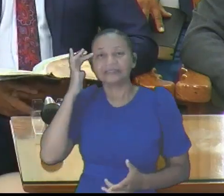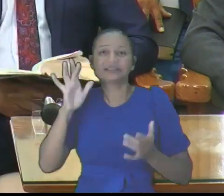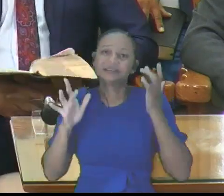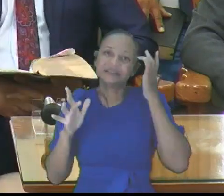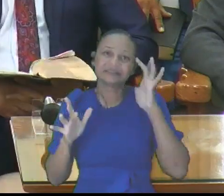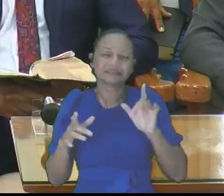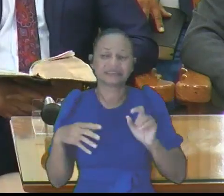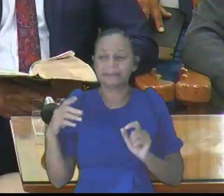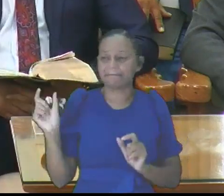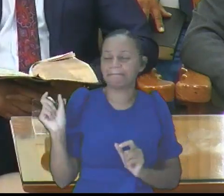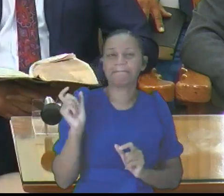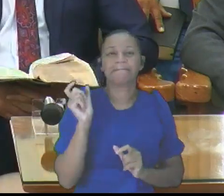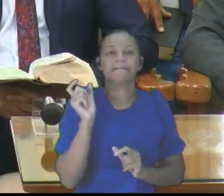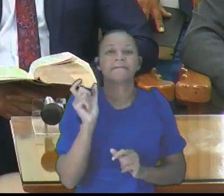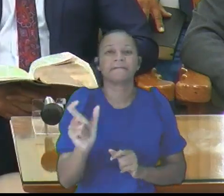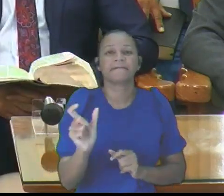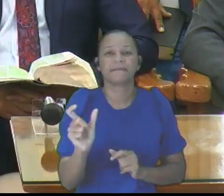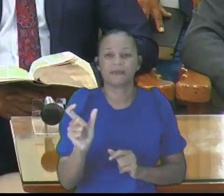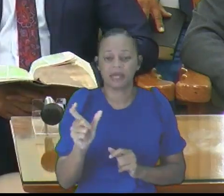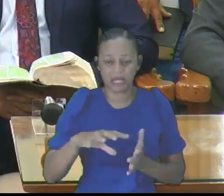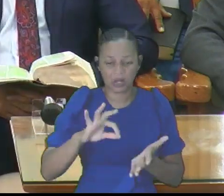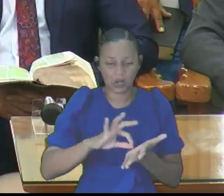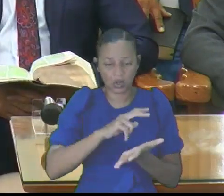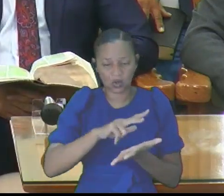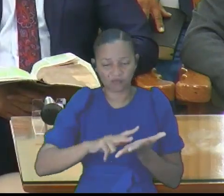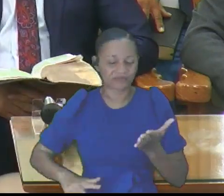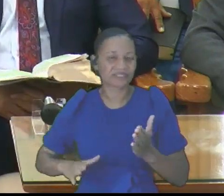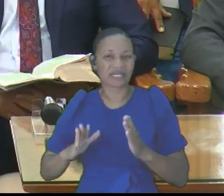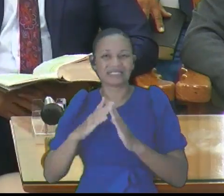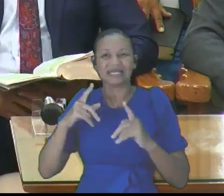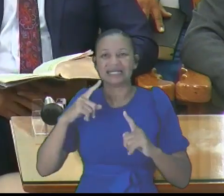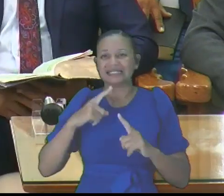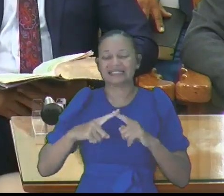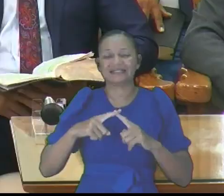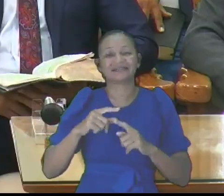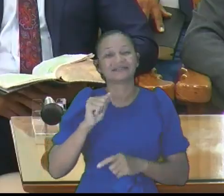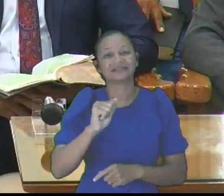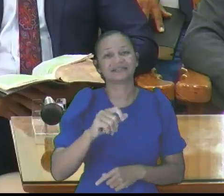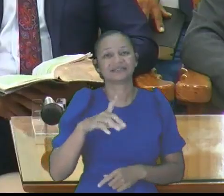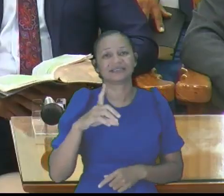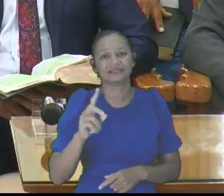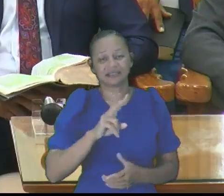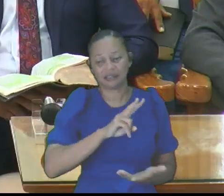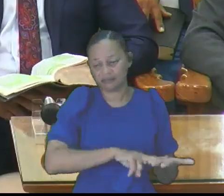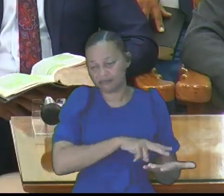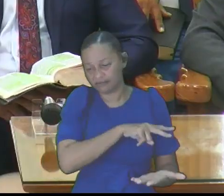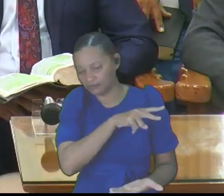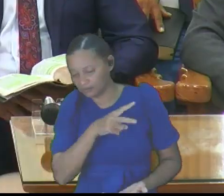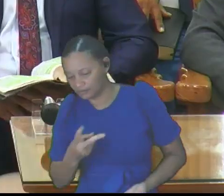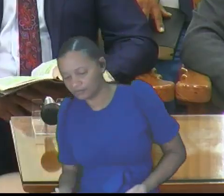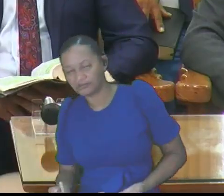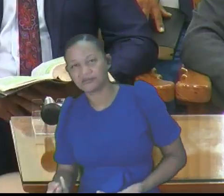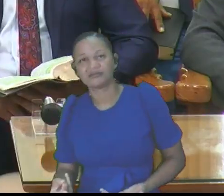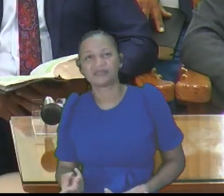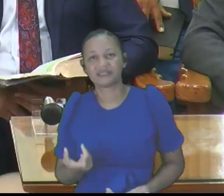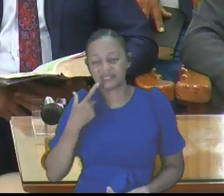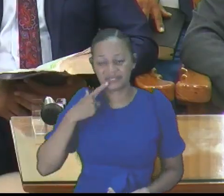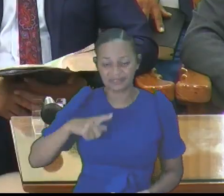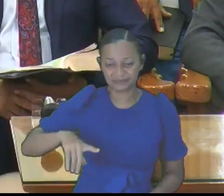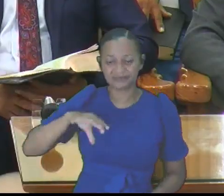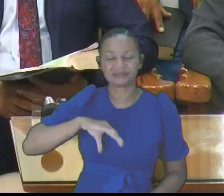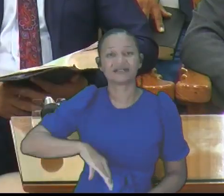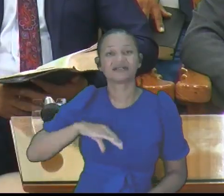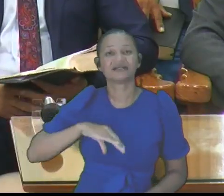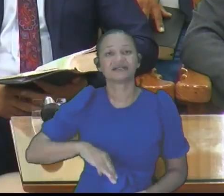não tinha uma palavra para Convenção da Assembleia de Deus, não tinha uma palavra. E quando veio para cá, para o Brasil, que é uma convenção de língua portuguesa que tem